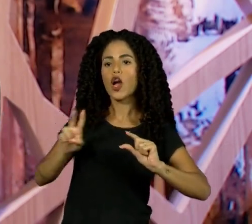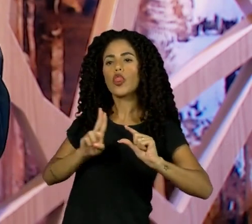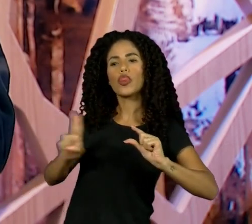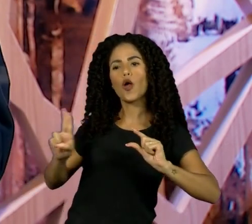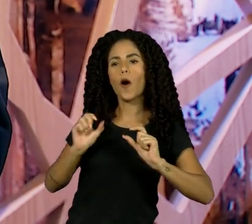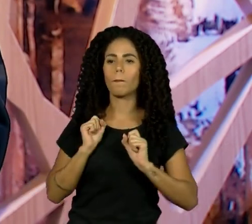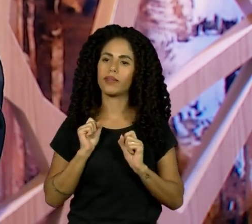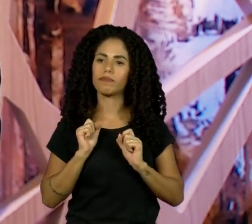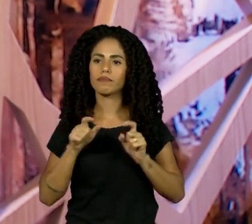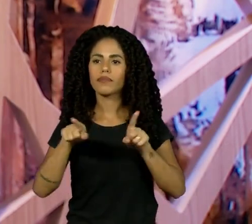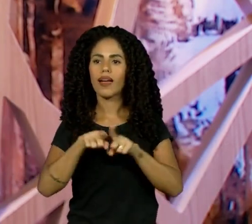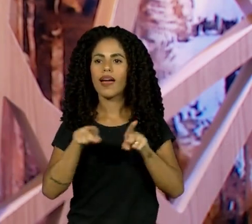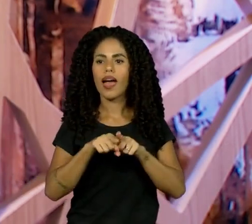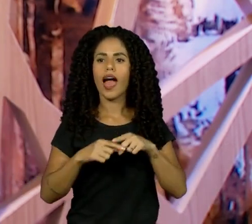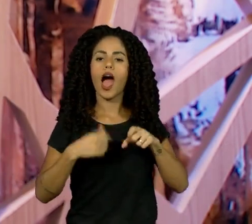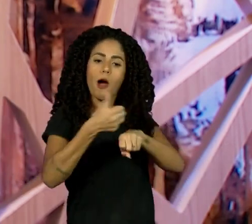cantora,